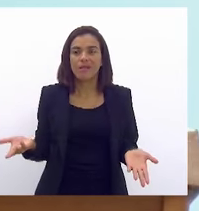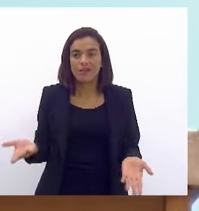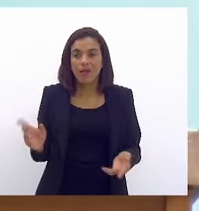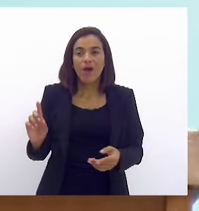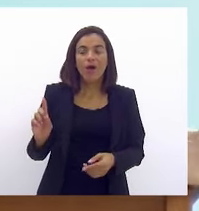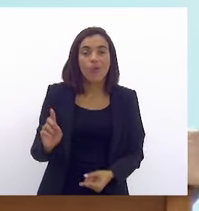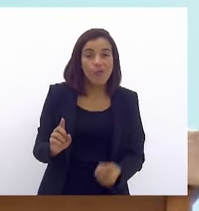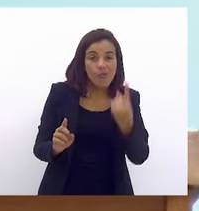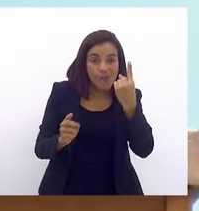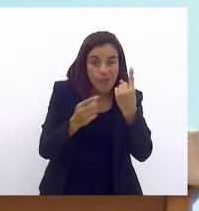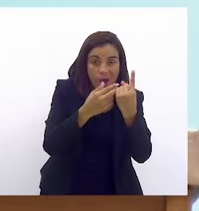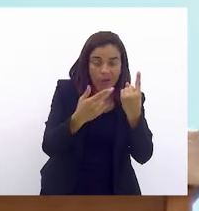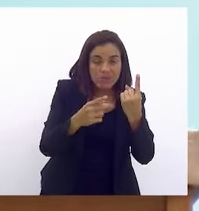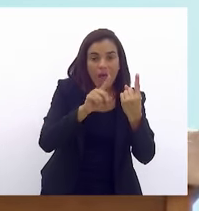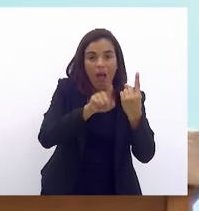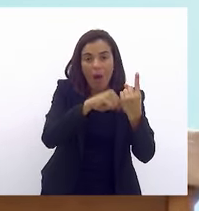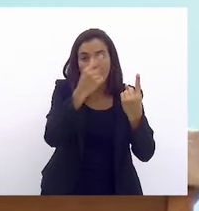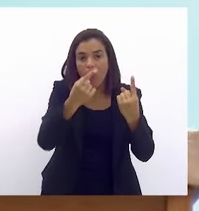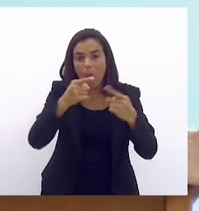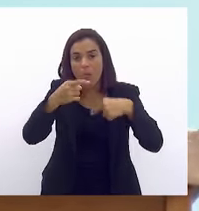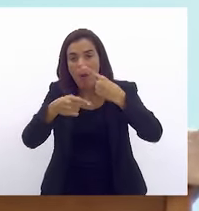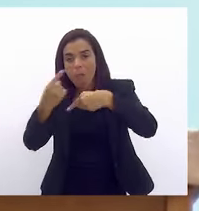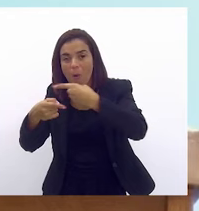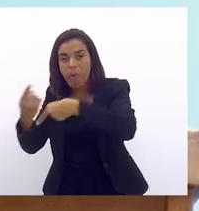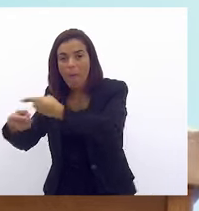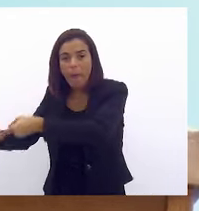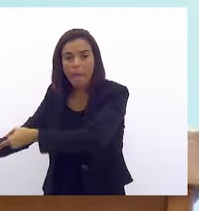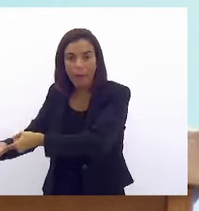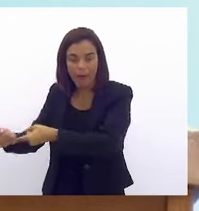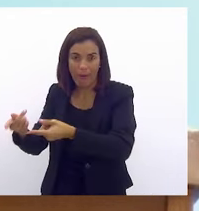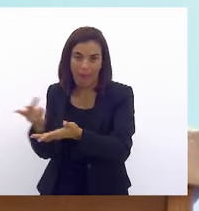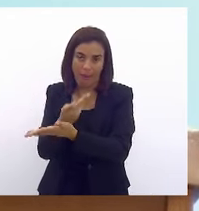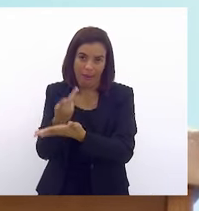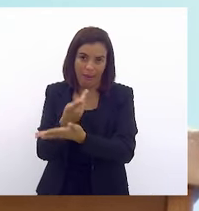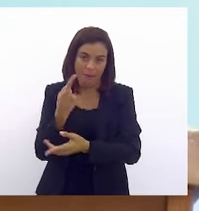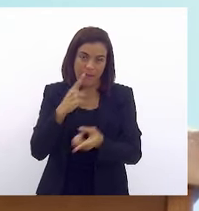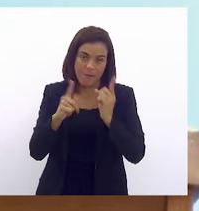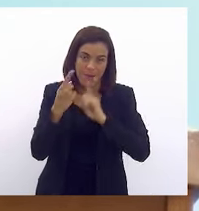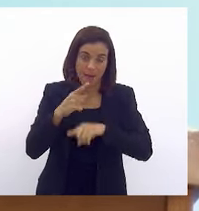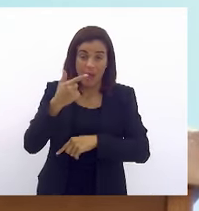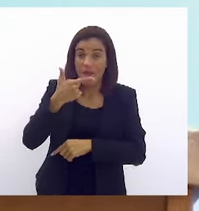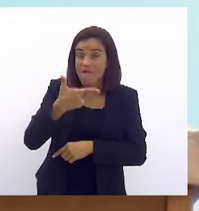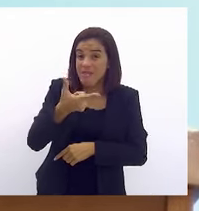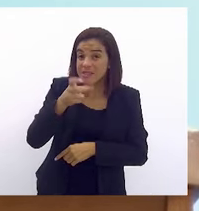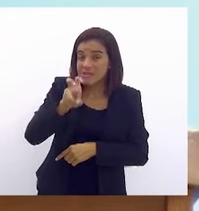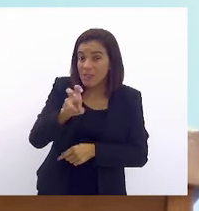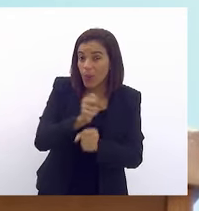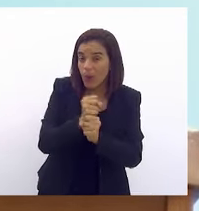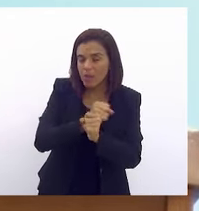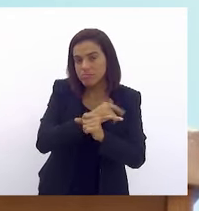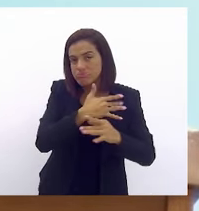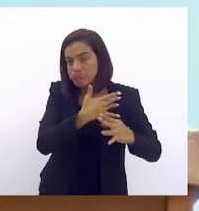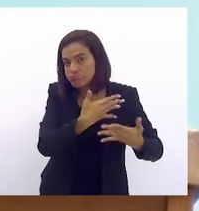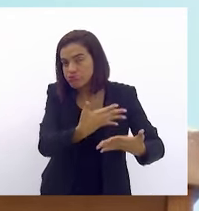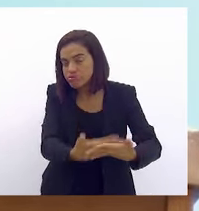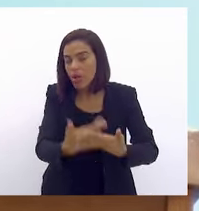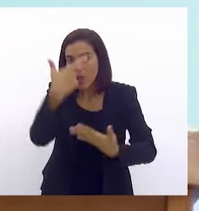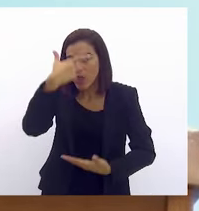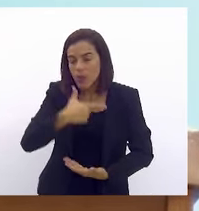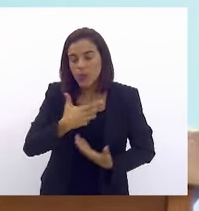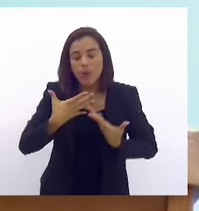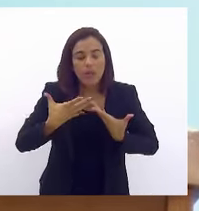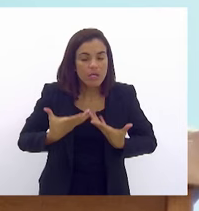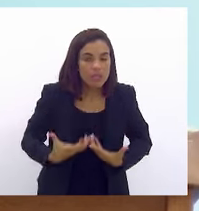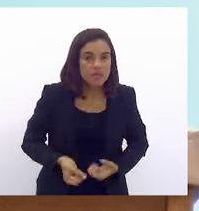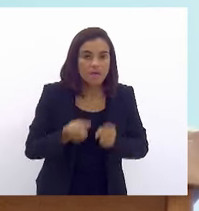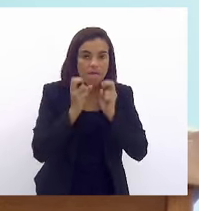coisa atrás da outra, errada aqui em Maricá. Eu estou há 25 anos nessa luta e estou cansada. Estou cansada de